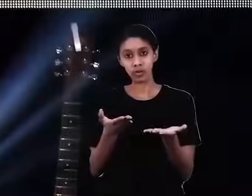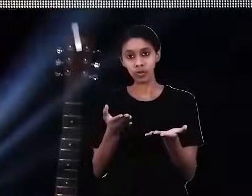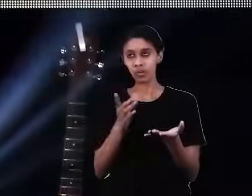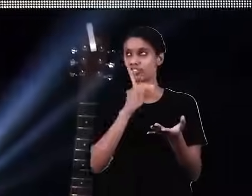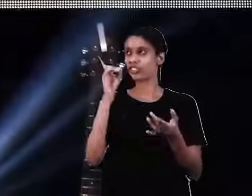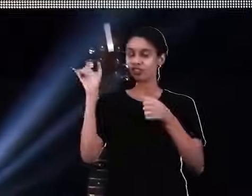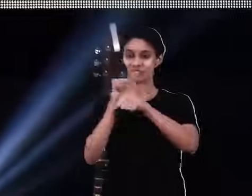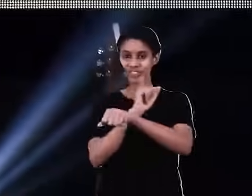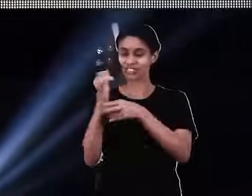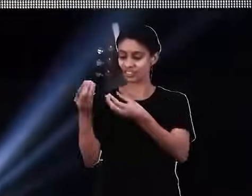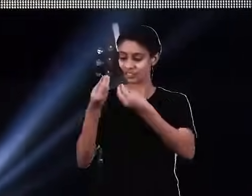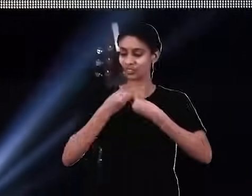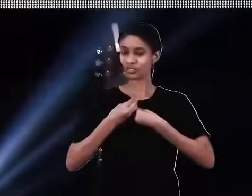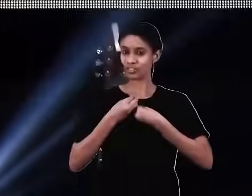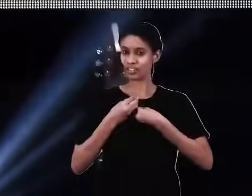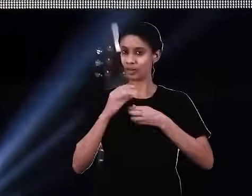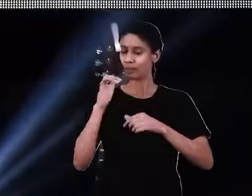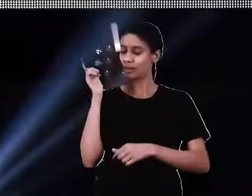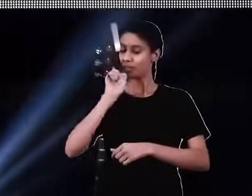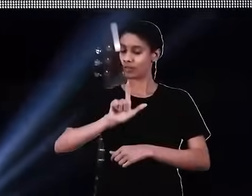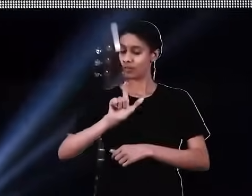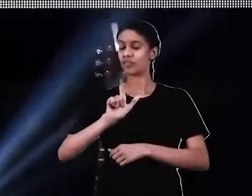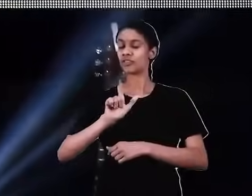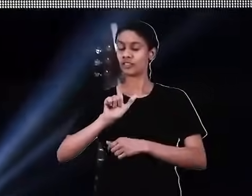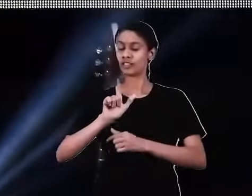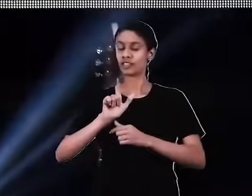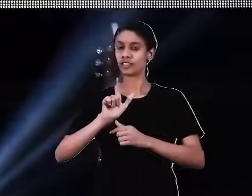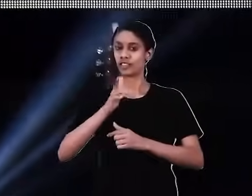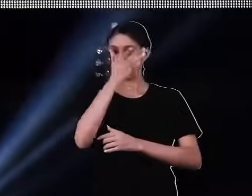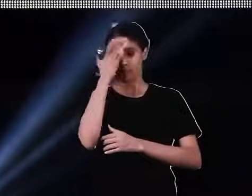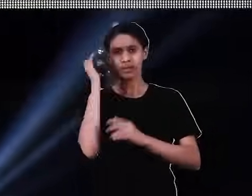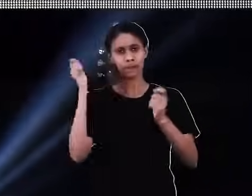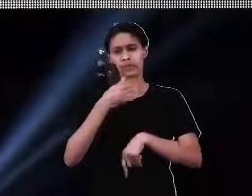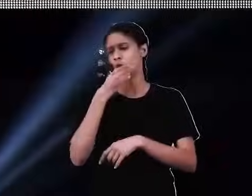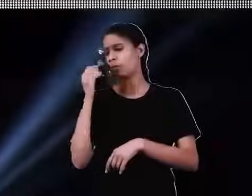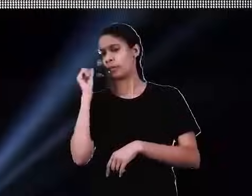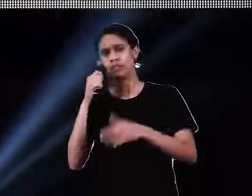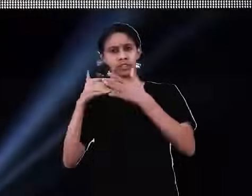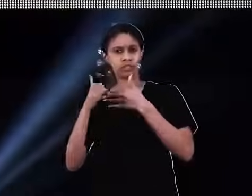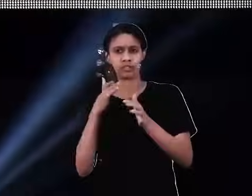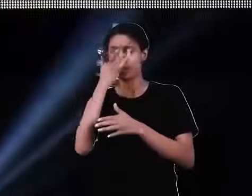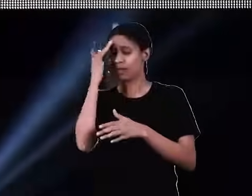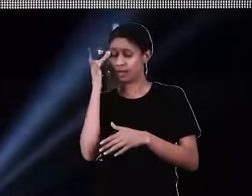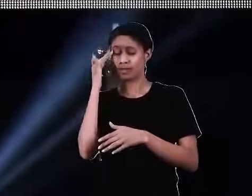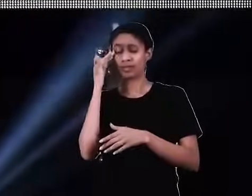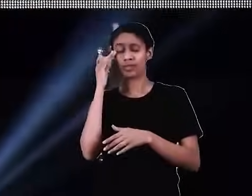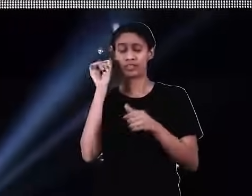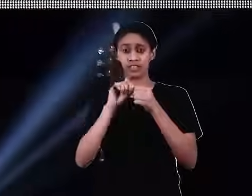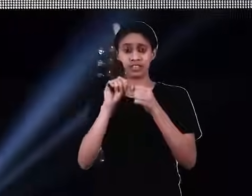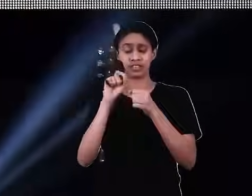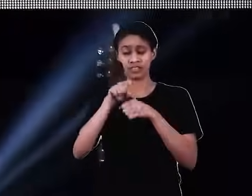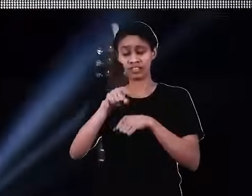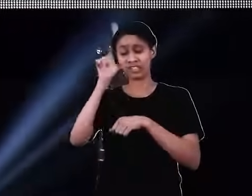precisa para vencer os nabais da nossa vida. E pode ser um homem ou uma mulher, você entende que o nabal é aquela pessoa que Deus colocou na sua vida para te ensinar a